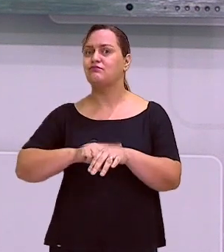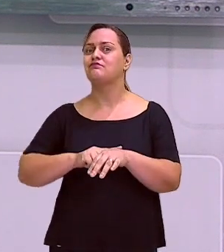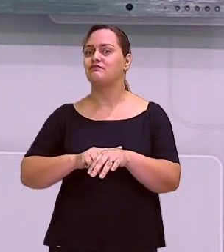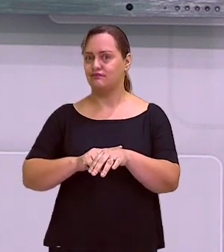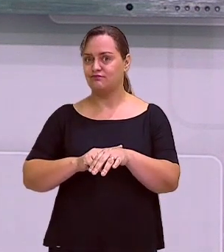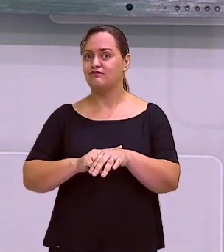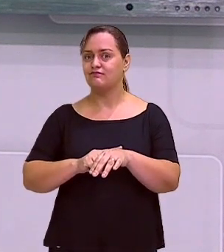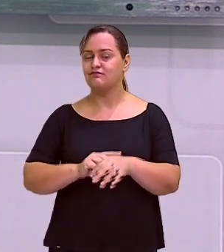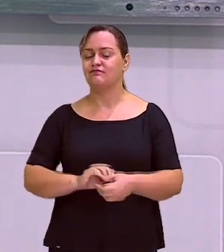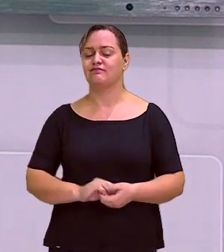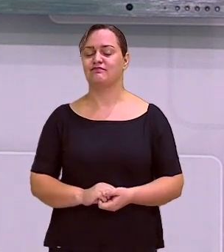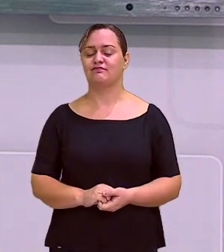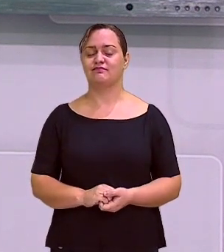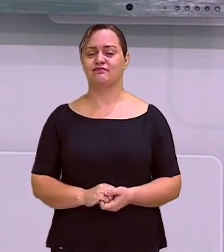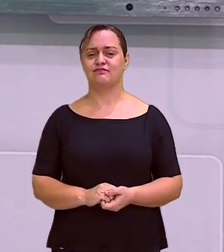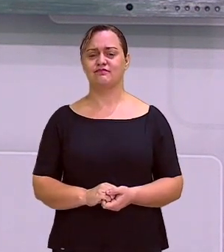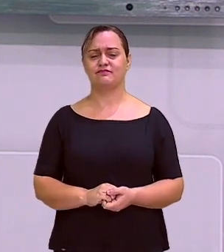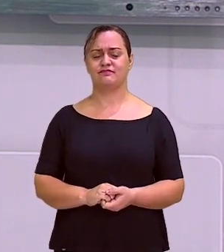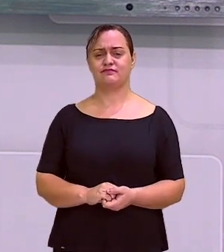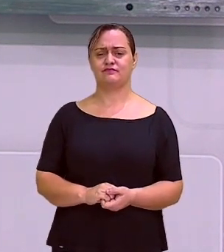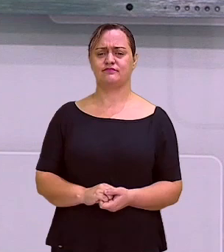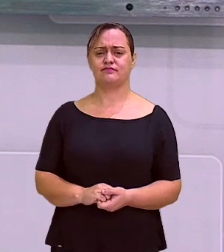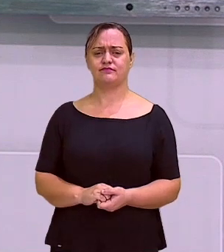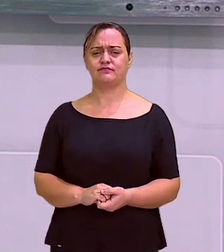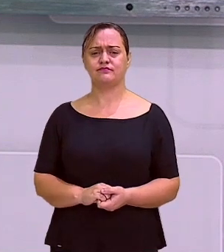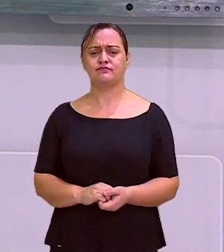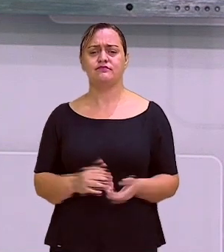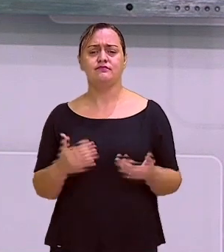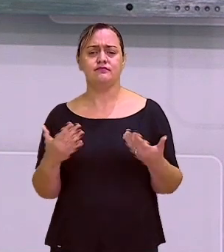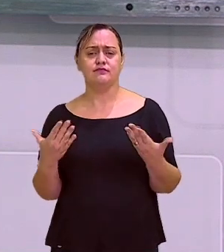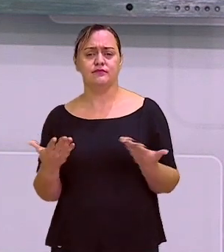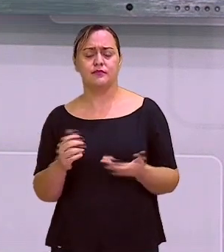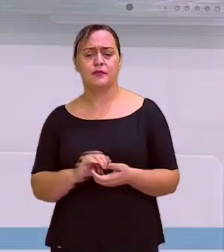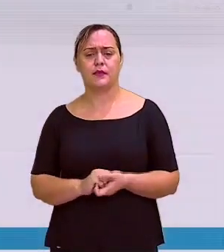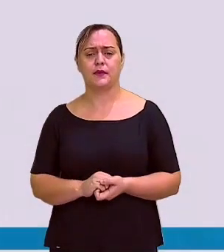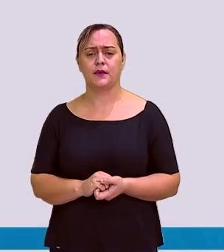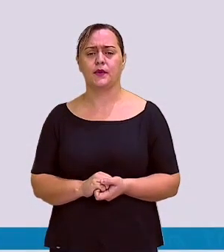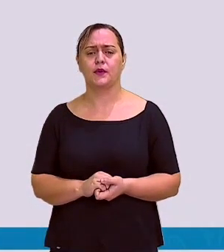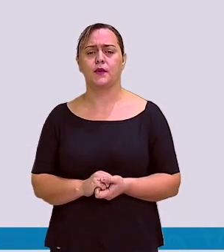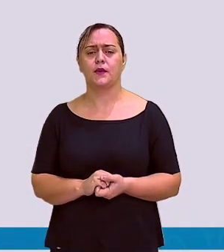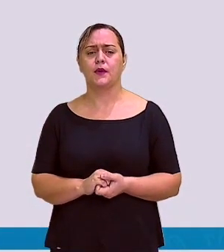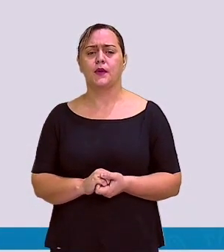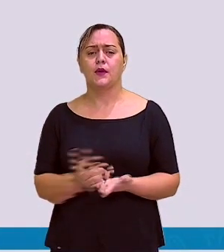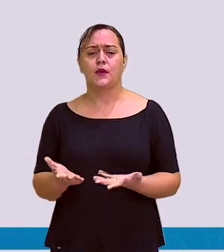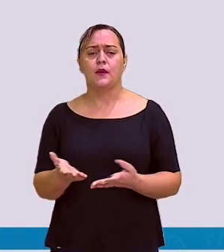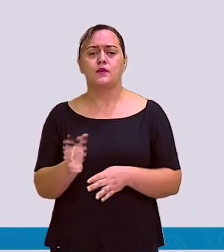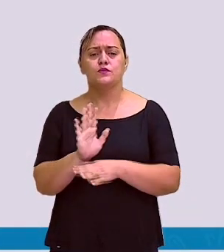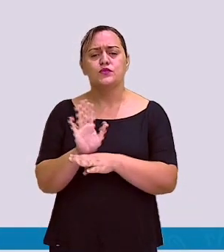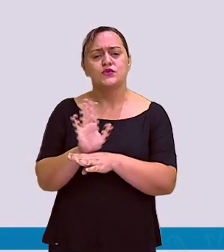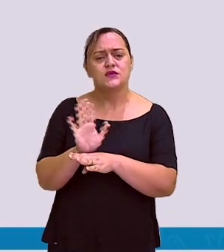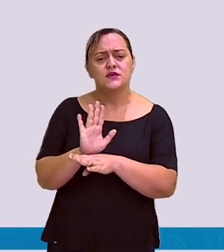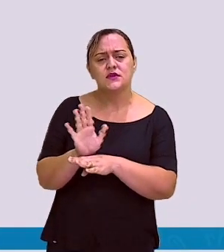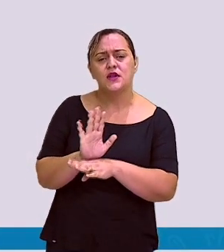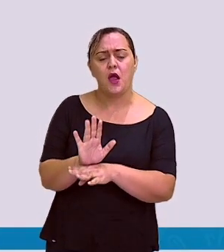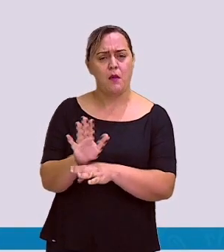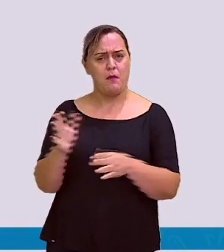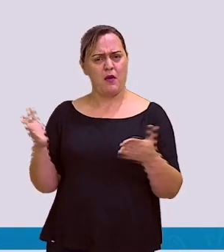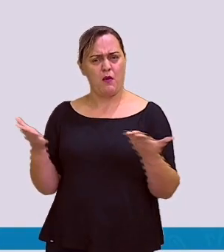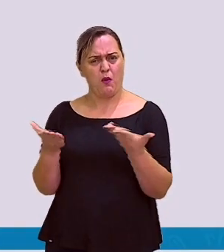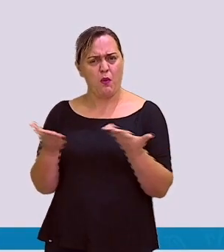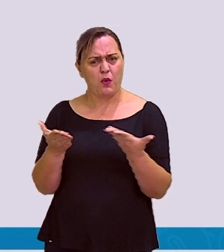né? A origem do cinema. Então, para que o cinema alcançasse suas projeções